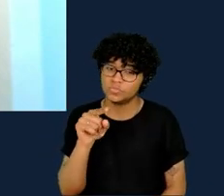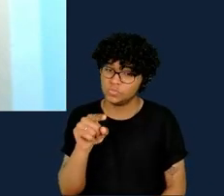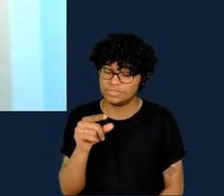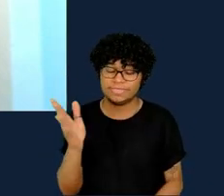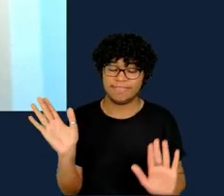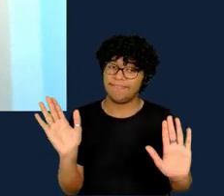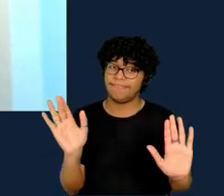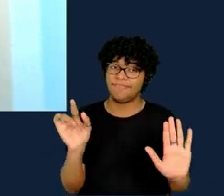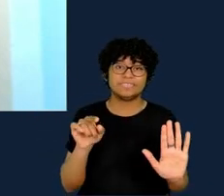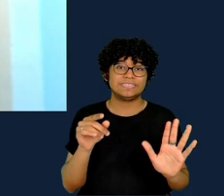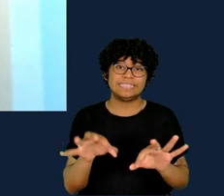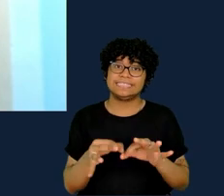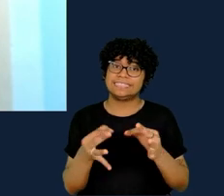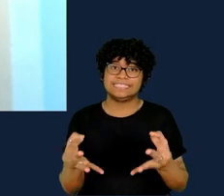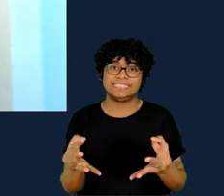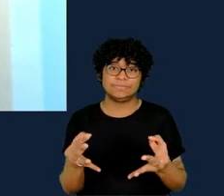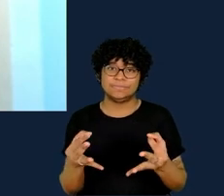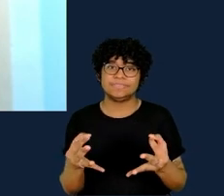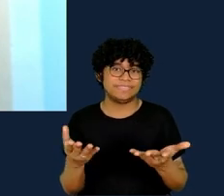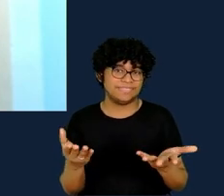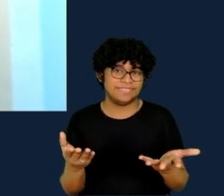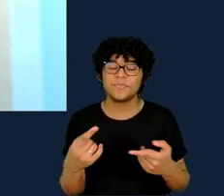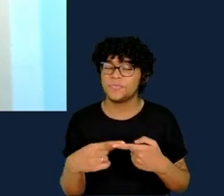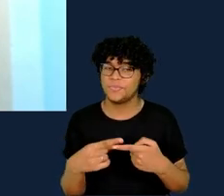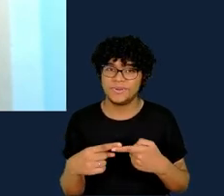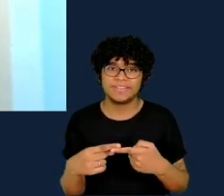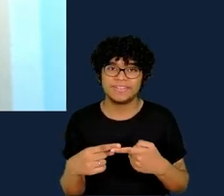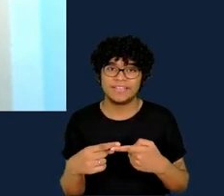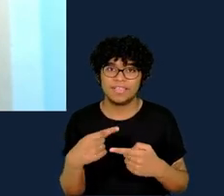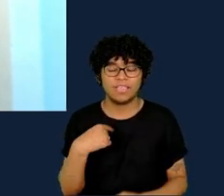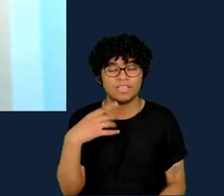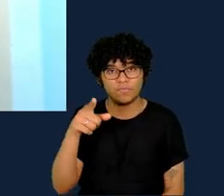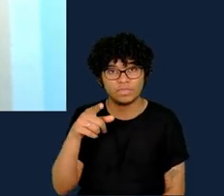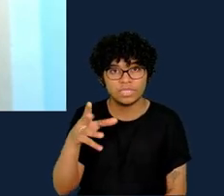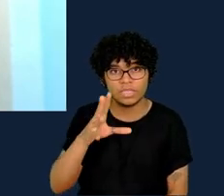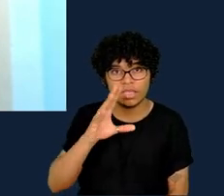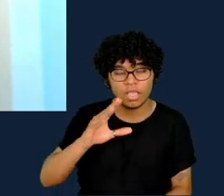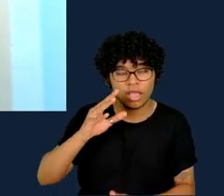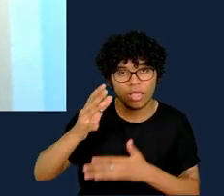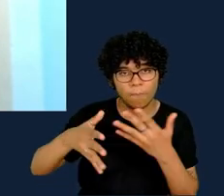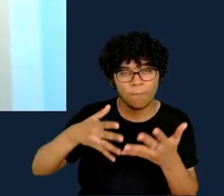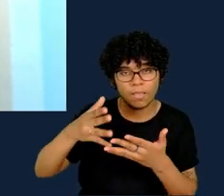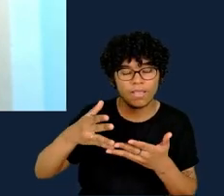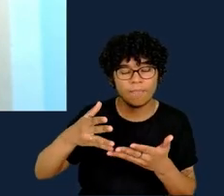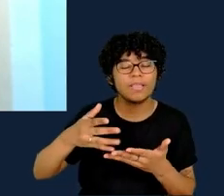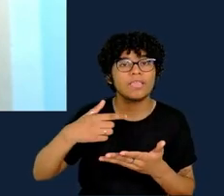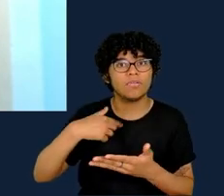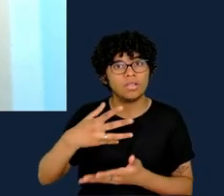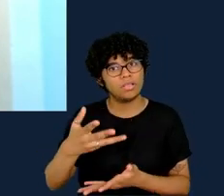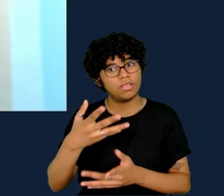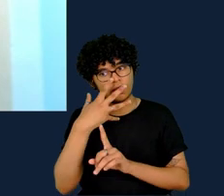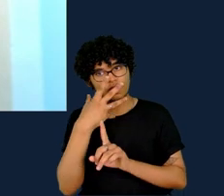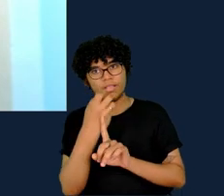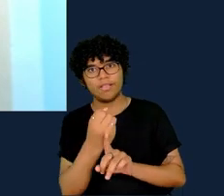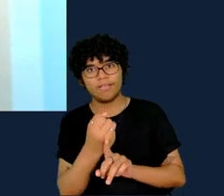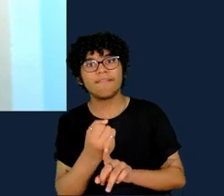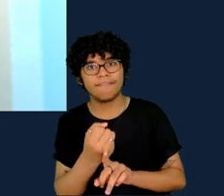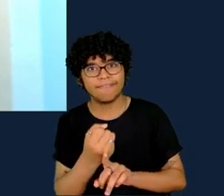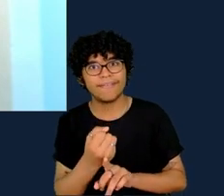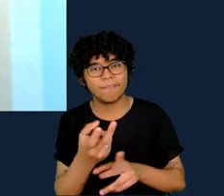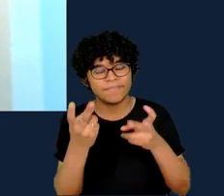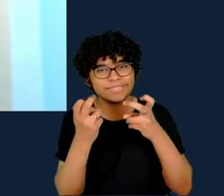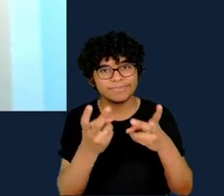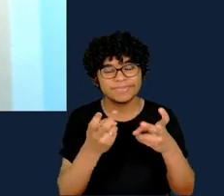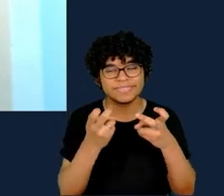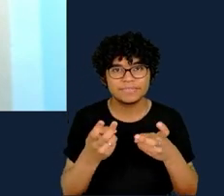França, porque realmente, a cada fala sua aqui, eu estou me inspirando cada vez mais. Estou pensando aqui,